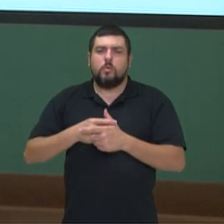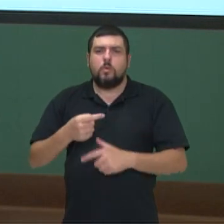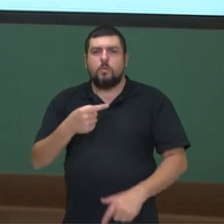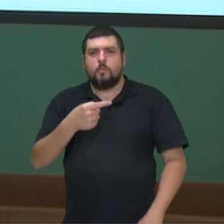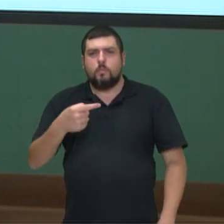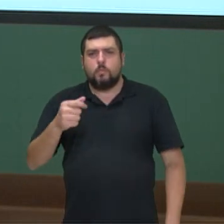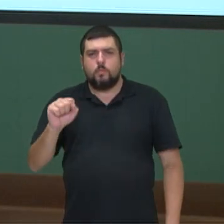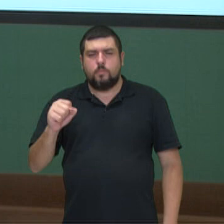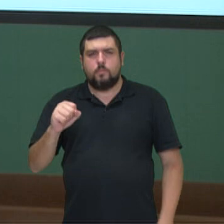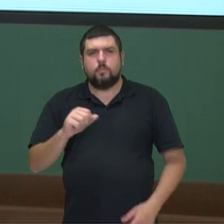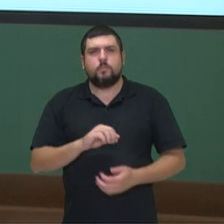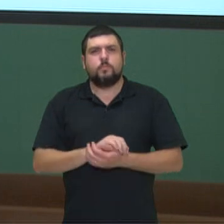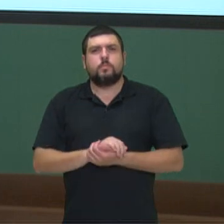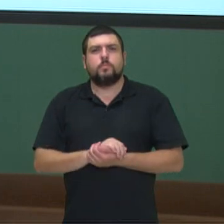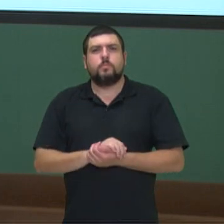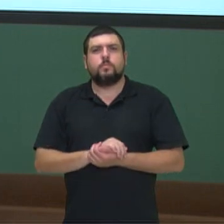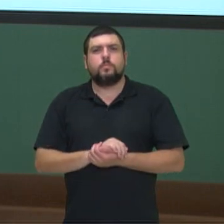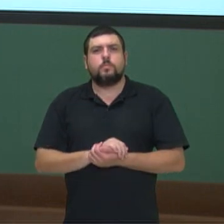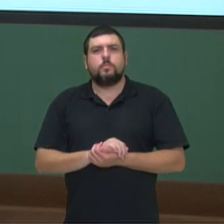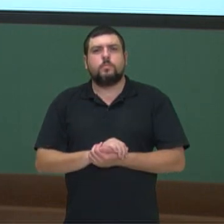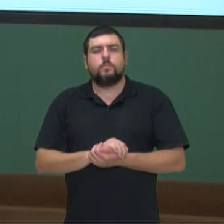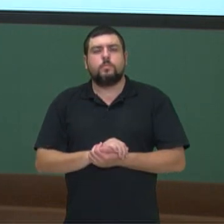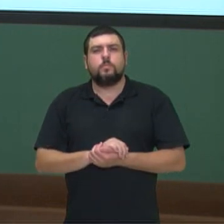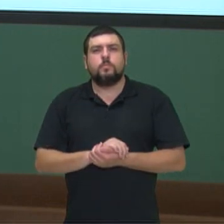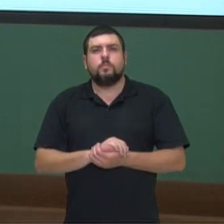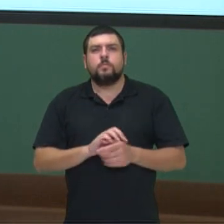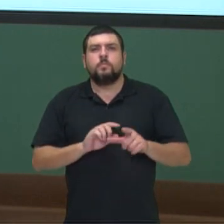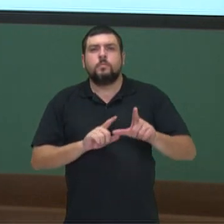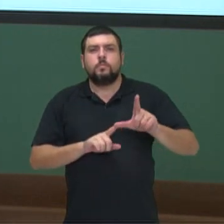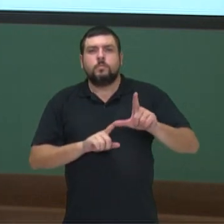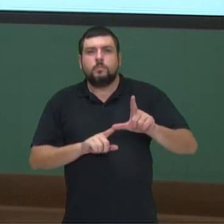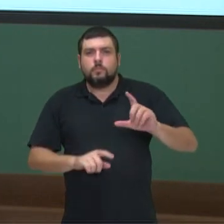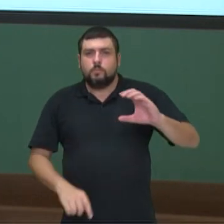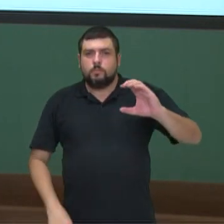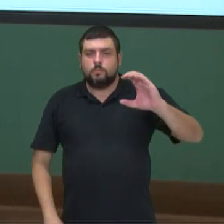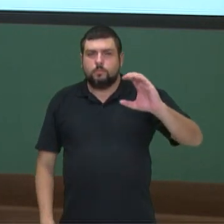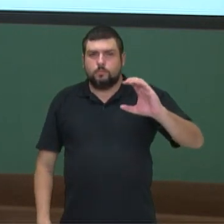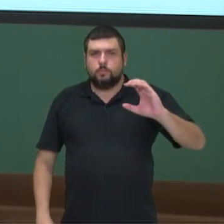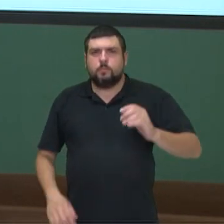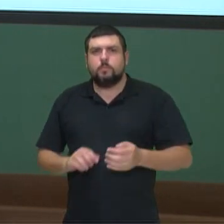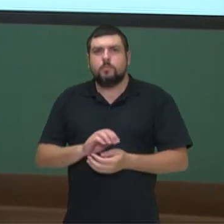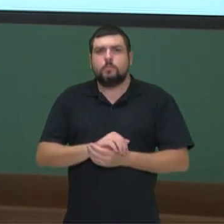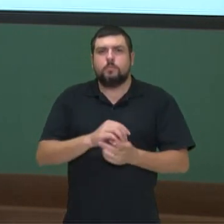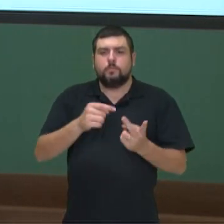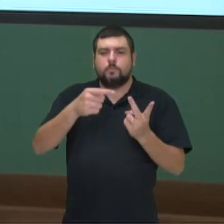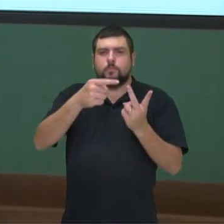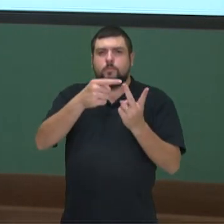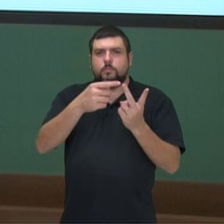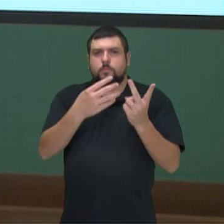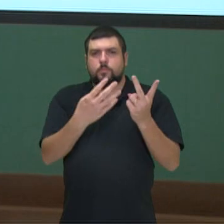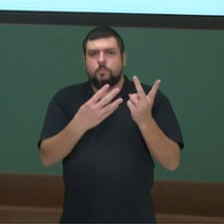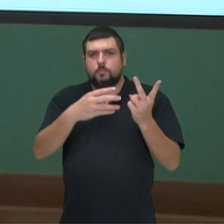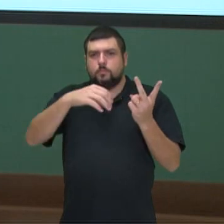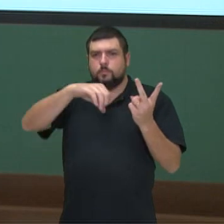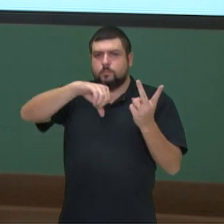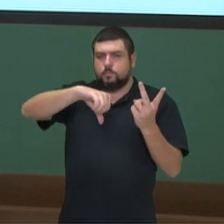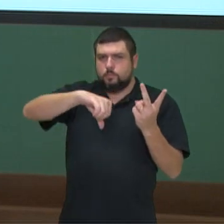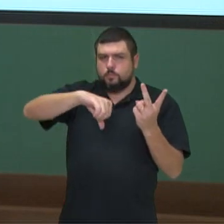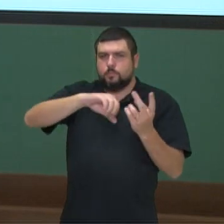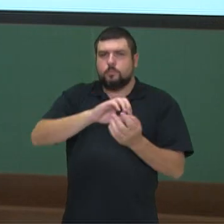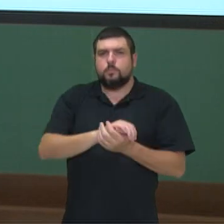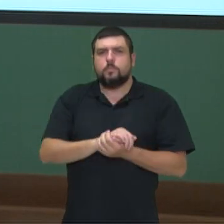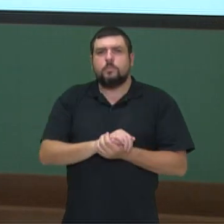8. E na letra C, olha lá, eu tenho raiz quadrada de 49. Então, eu resolvo a raiz quadrada